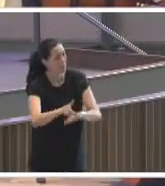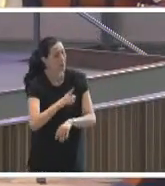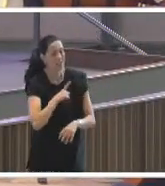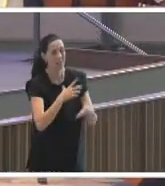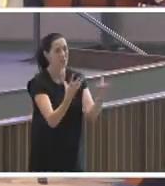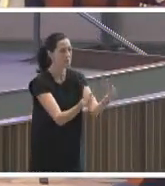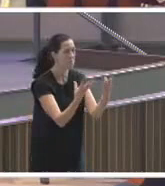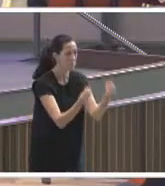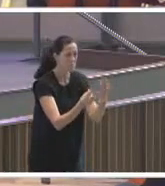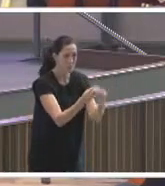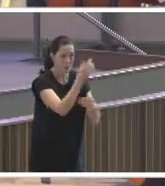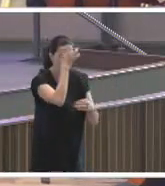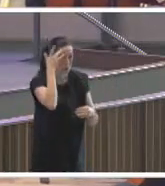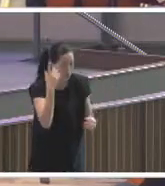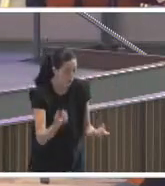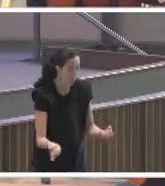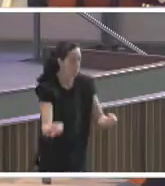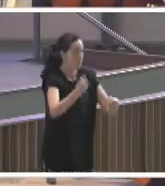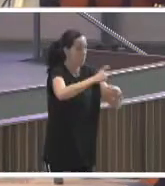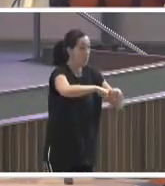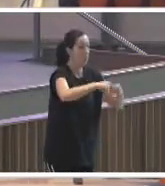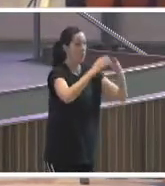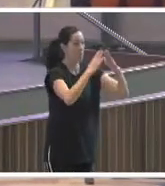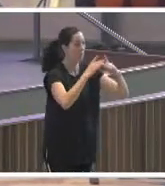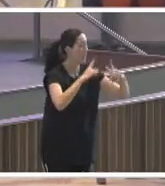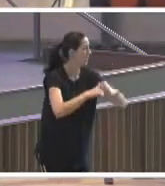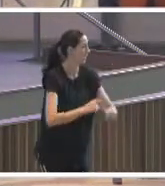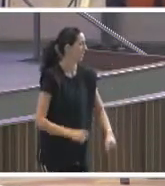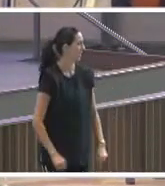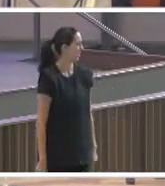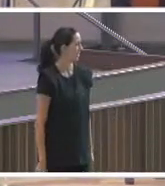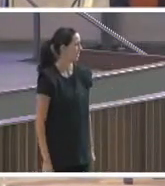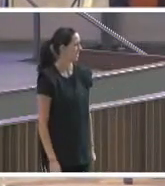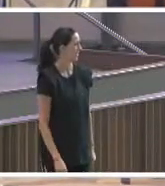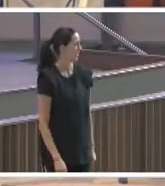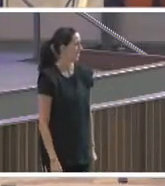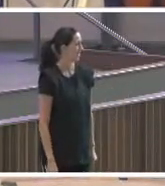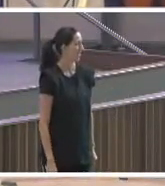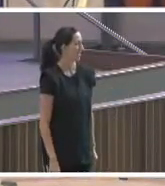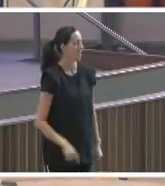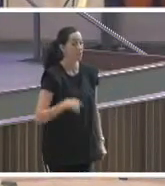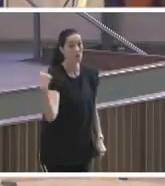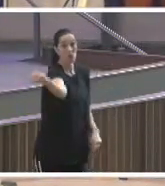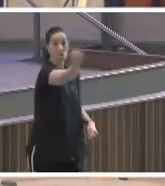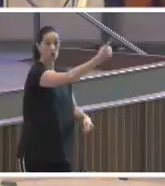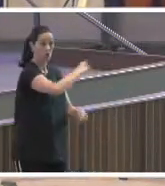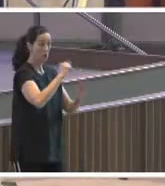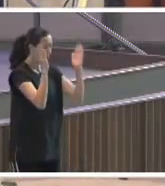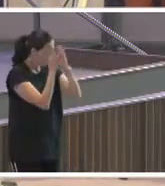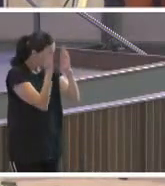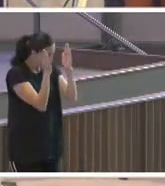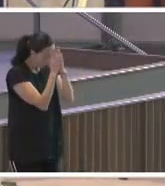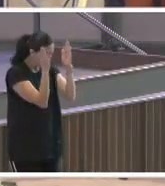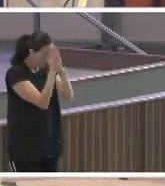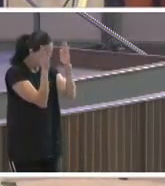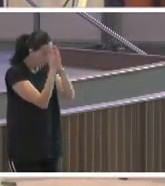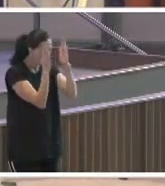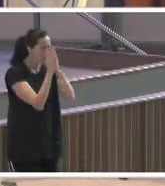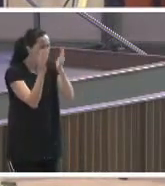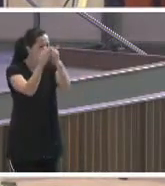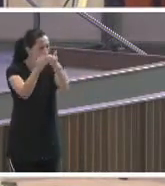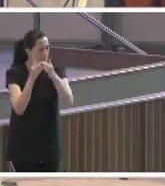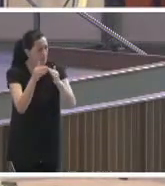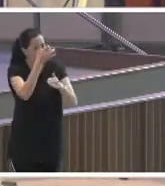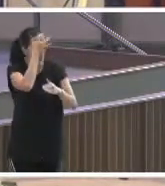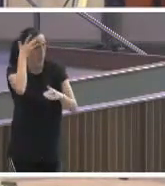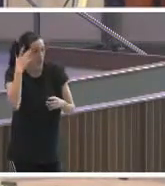para cuidar dessas vidas, e essa autoridade veio de Jesus, e a gente se une a Jesus, e Jesus vai fazer a obra, e